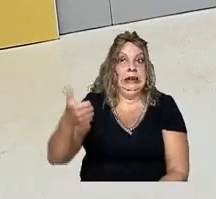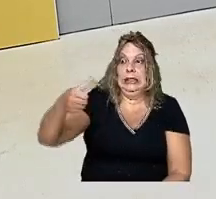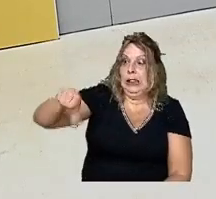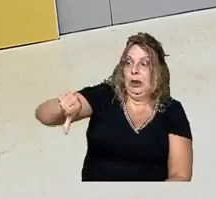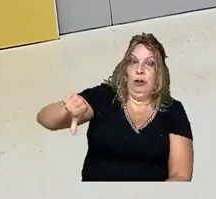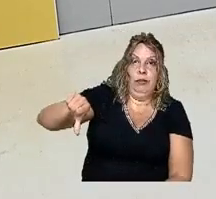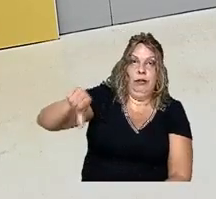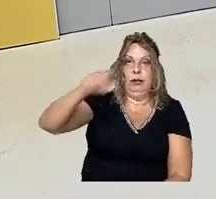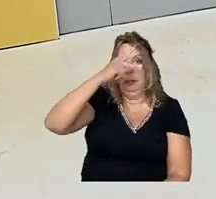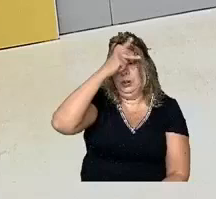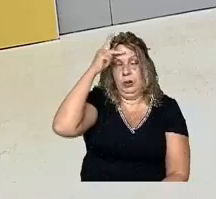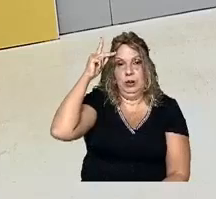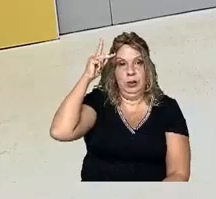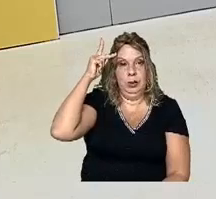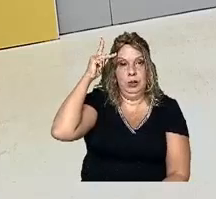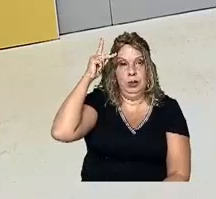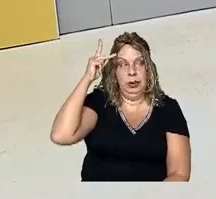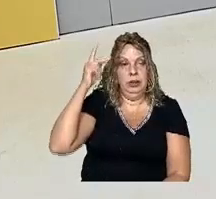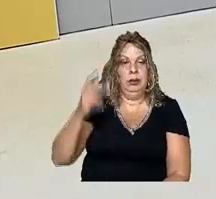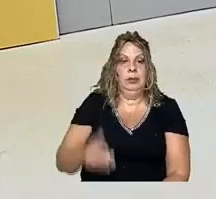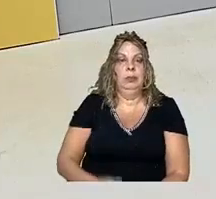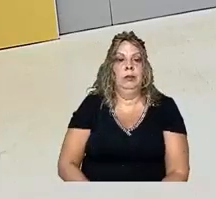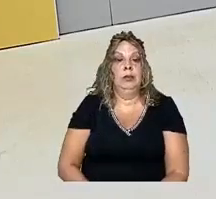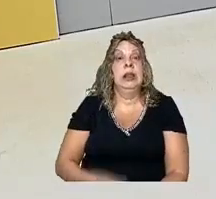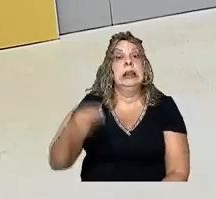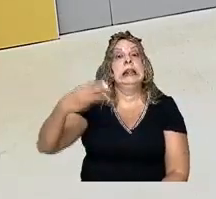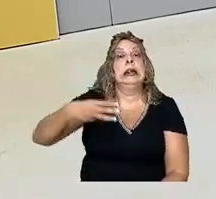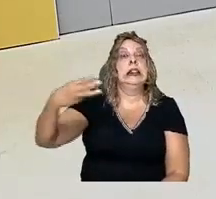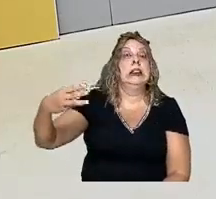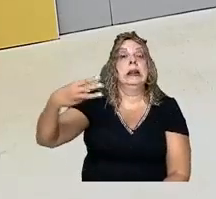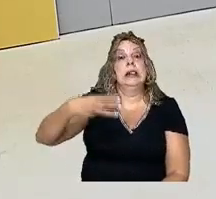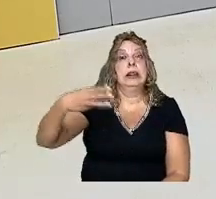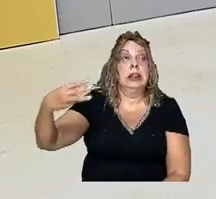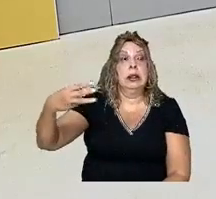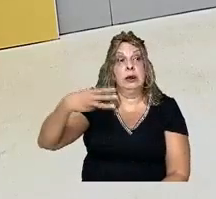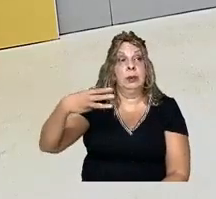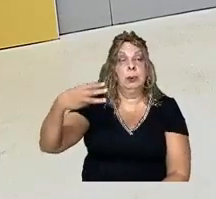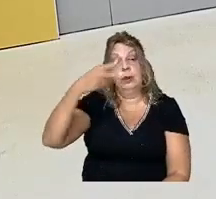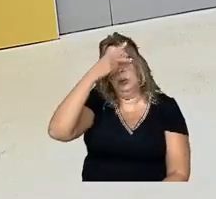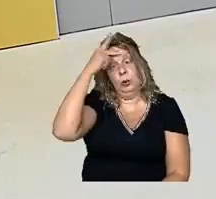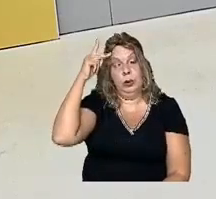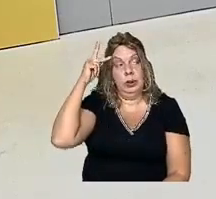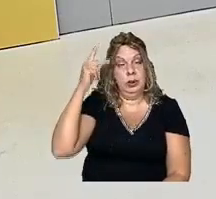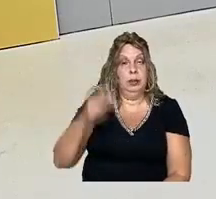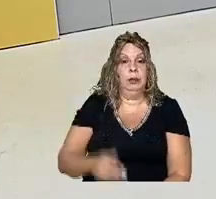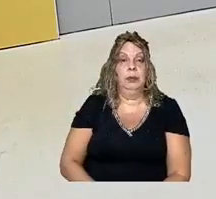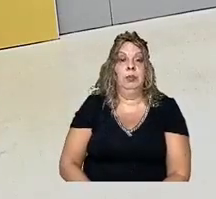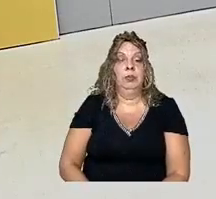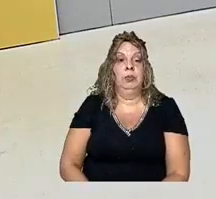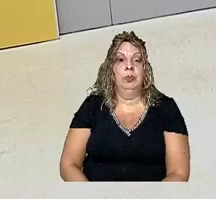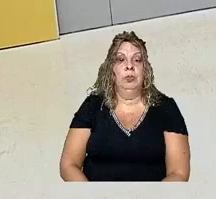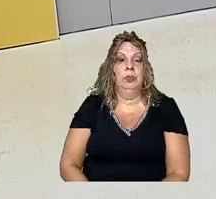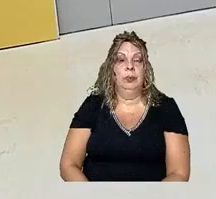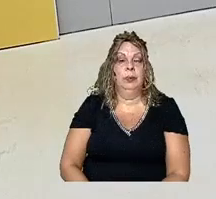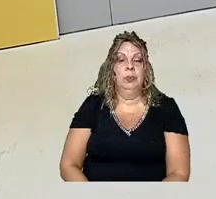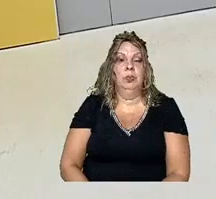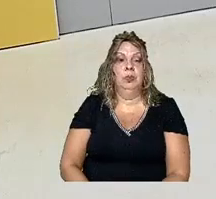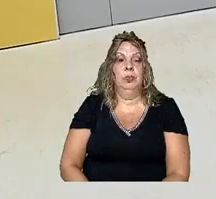19 títulos, 33 agora. 33 títulos na expectativa. E